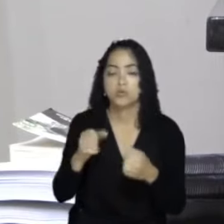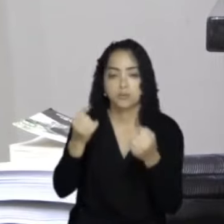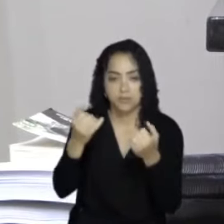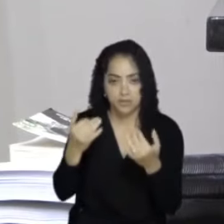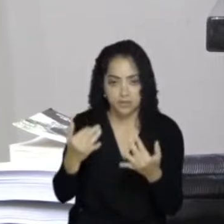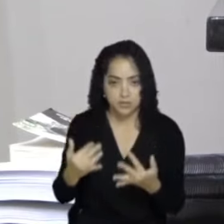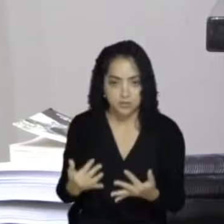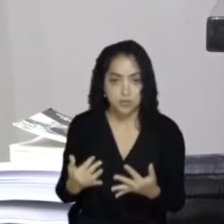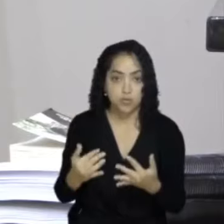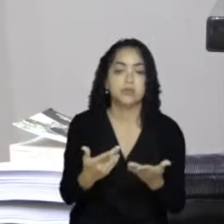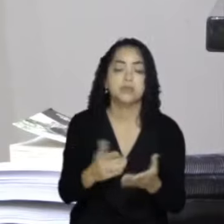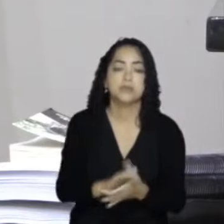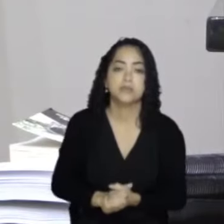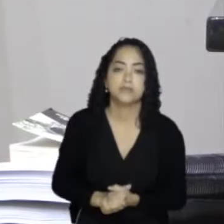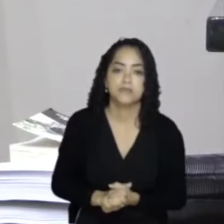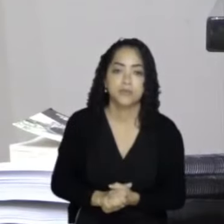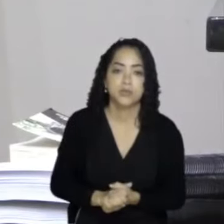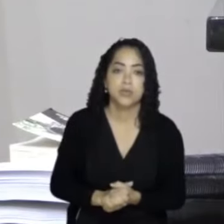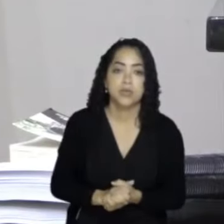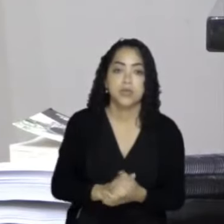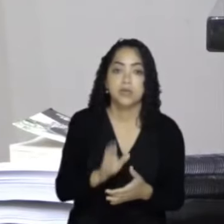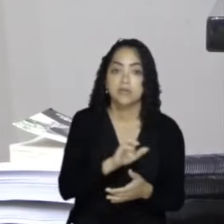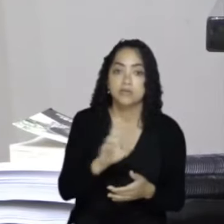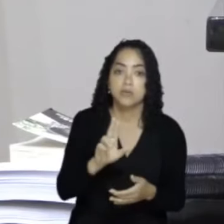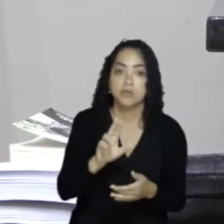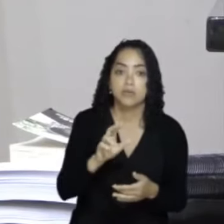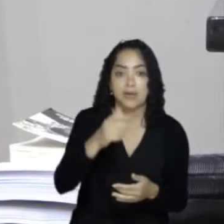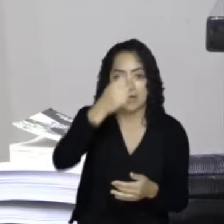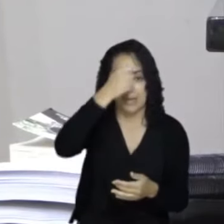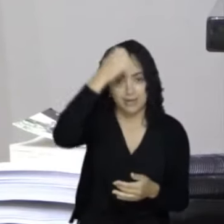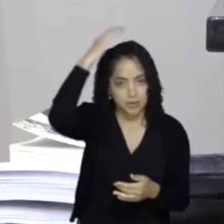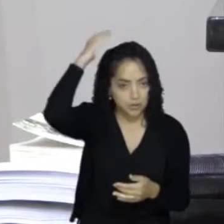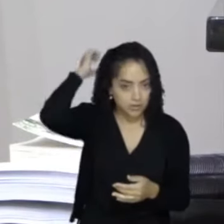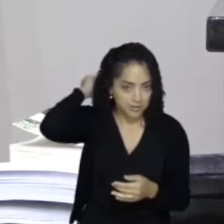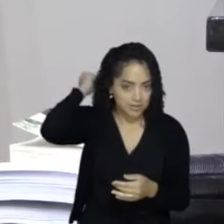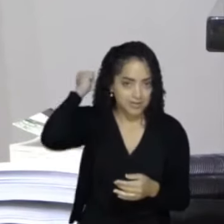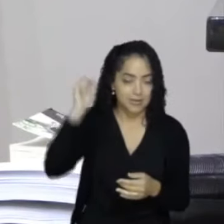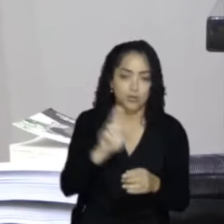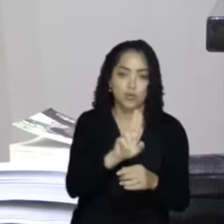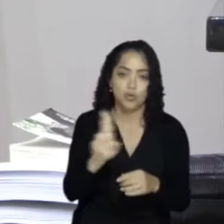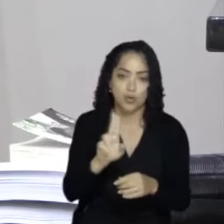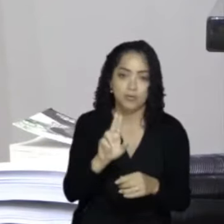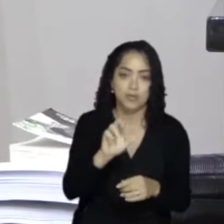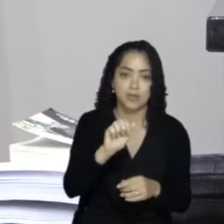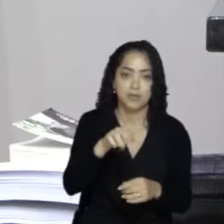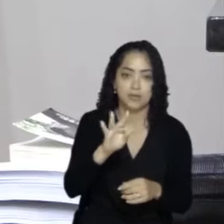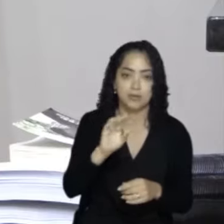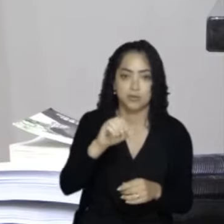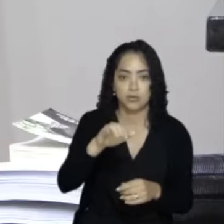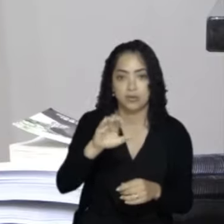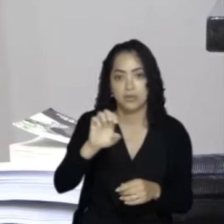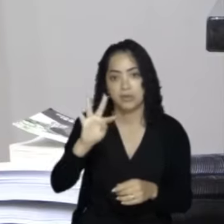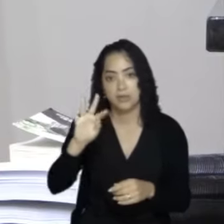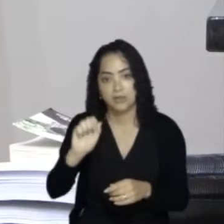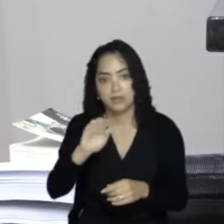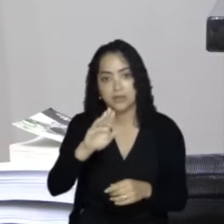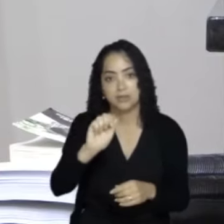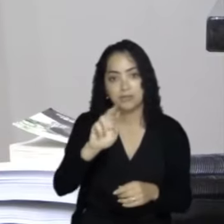um evento feminista, que se chama Antonieta de Barros, Imprensa, Educação e Mobilidade Social em Florianópolis na primeira metade do século